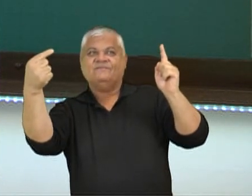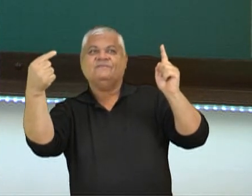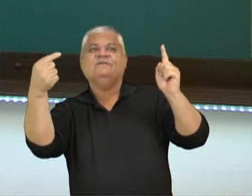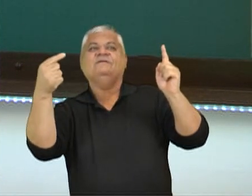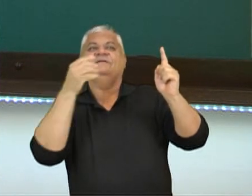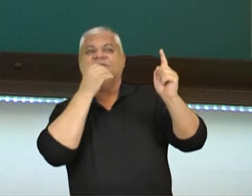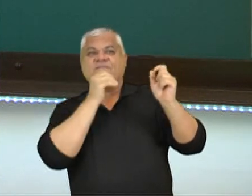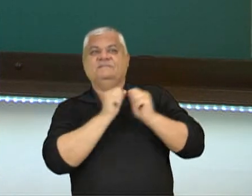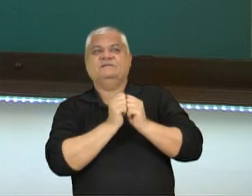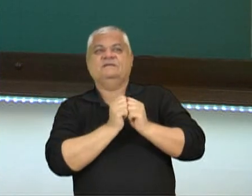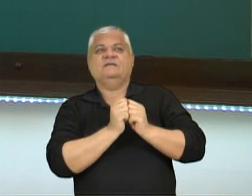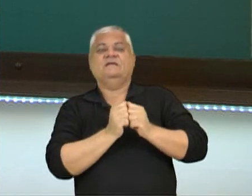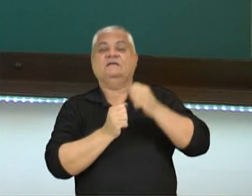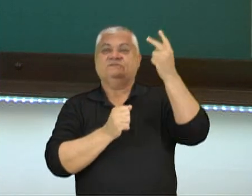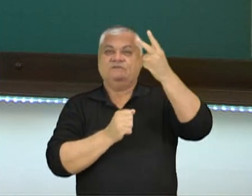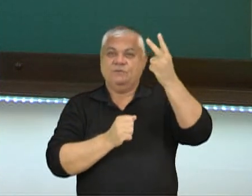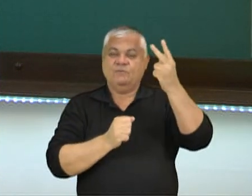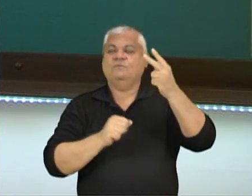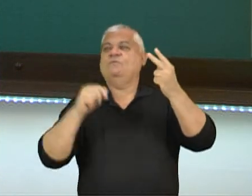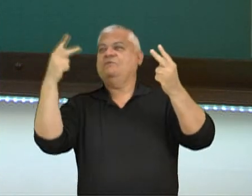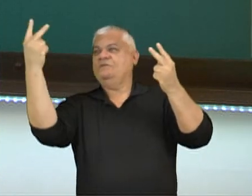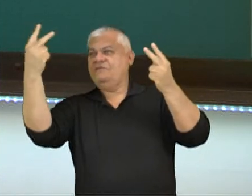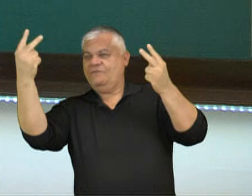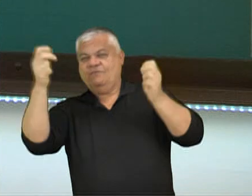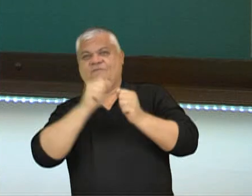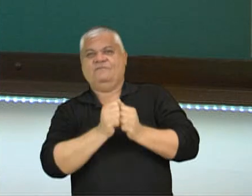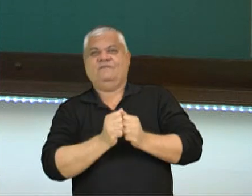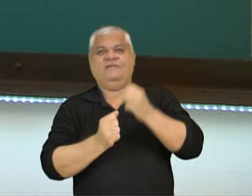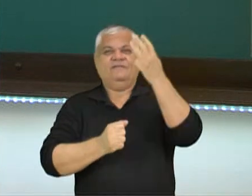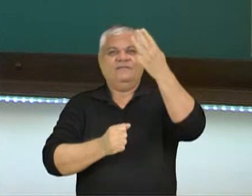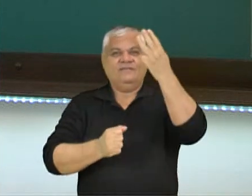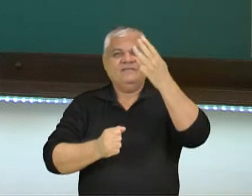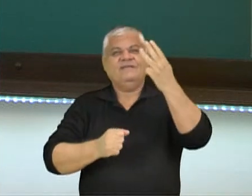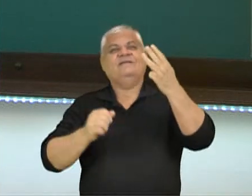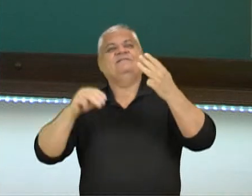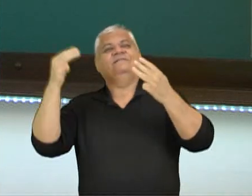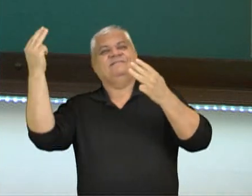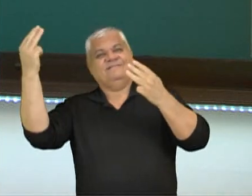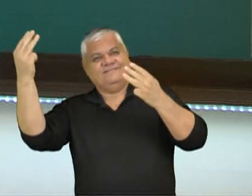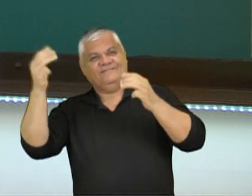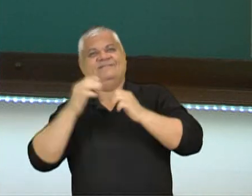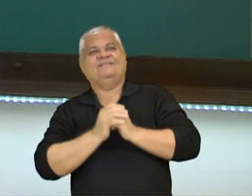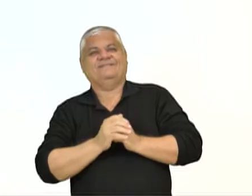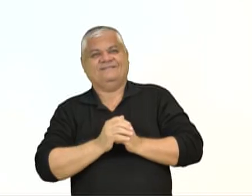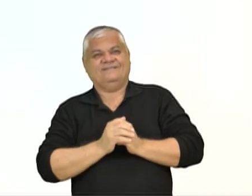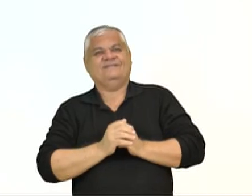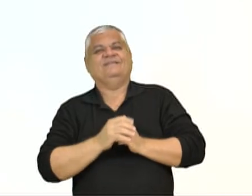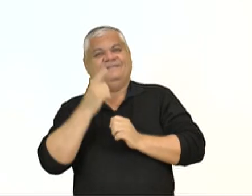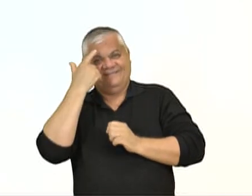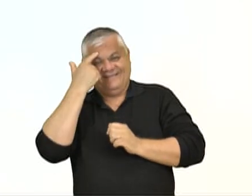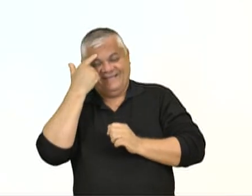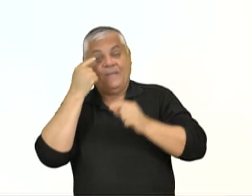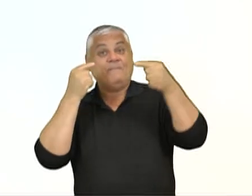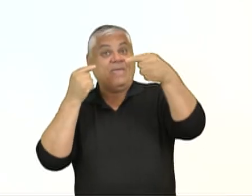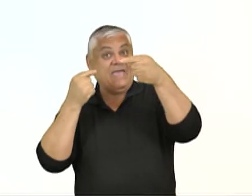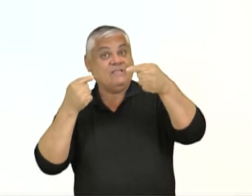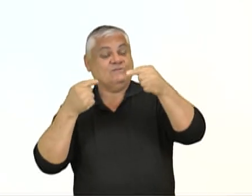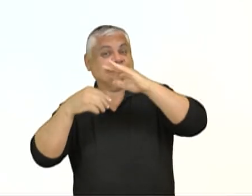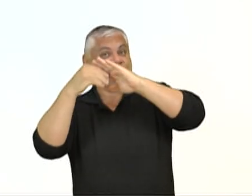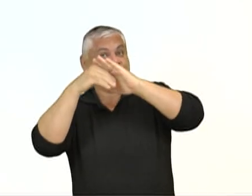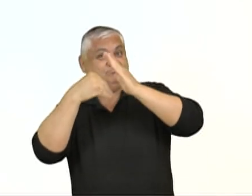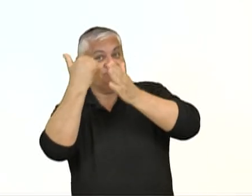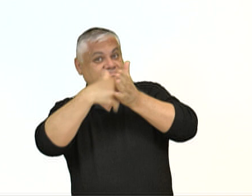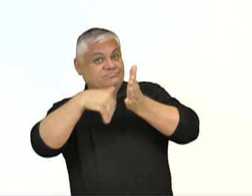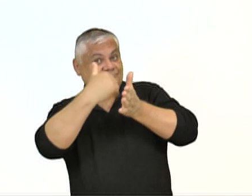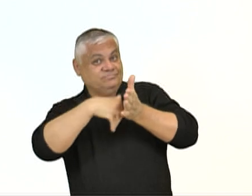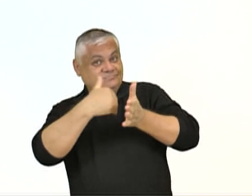menos o segundo elemento. E assim sucessivamente. Segundo elemento menos o segundo da